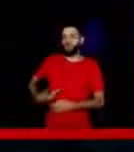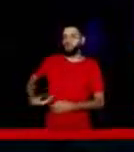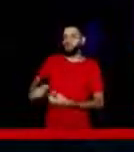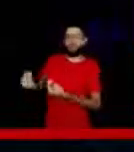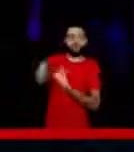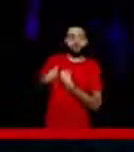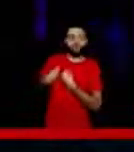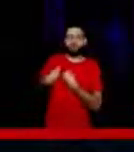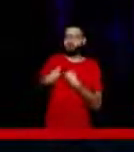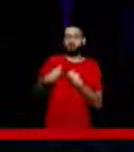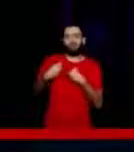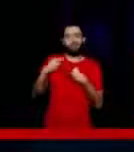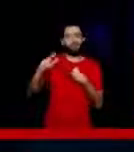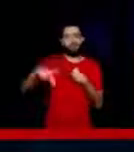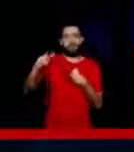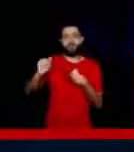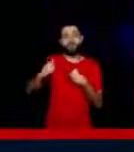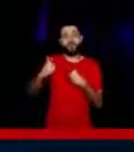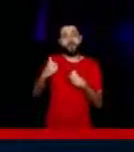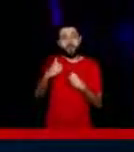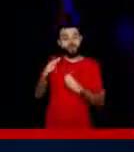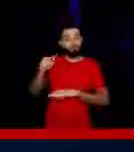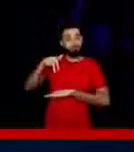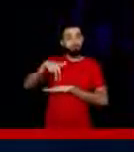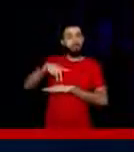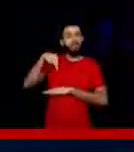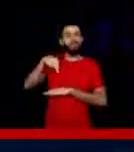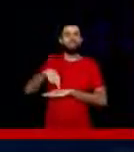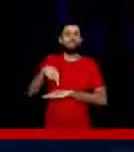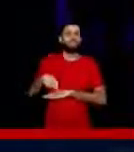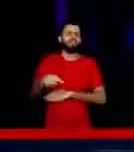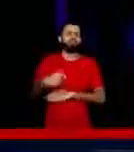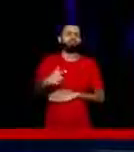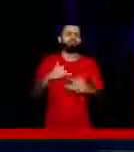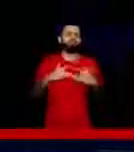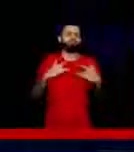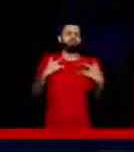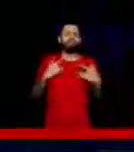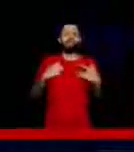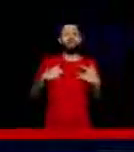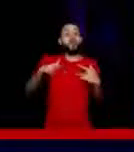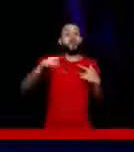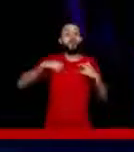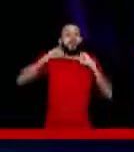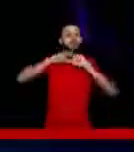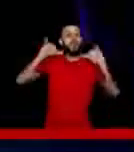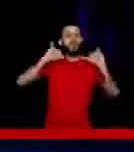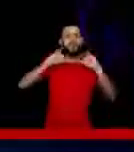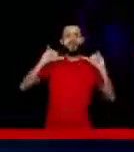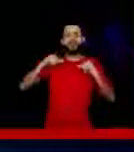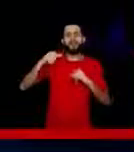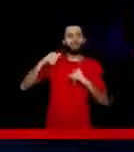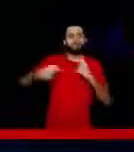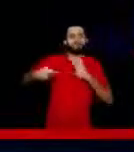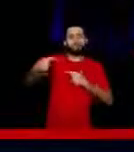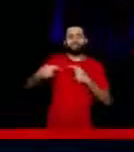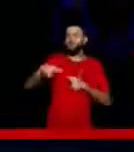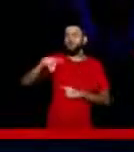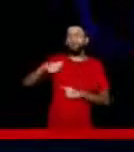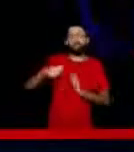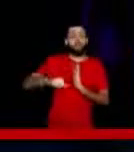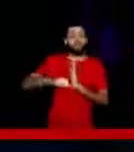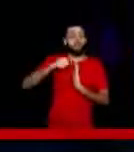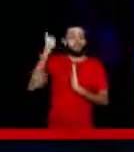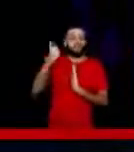eventos, a shows dos artistas. Obrigado pela oportunidade de poder estar esclarecendo. Agora, a transparência está feita, está publicada no Diário